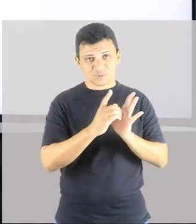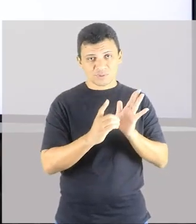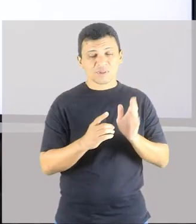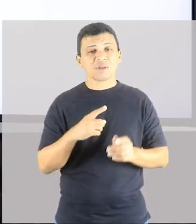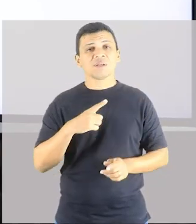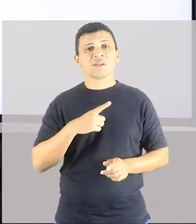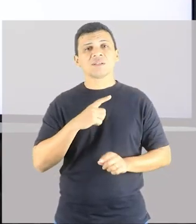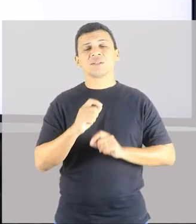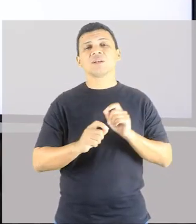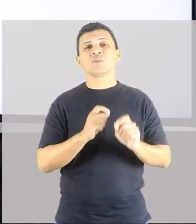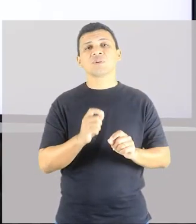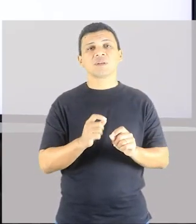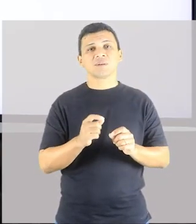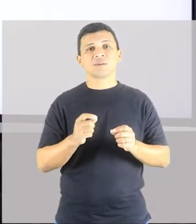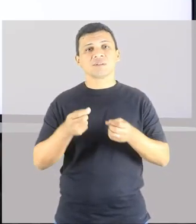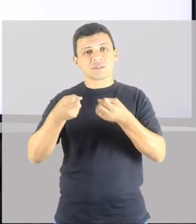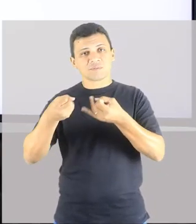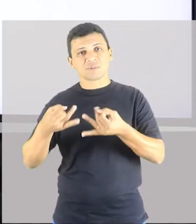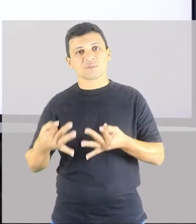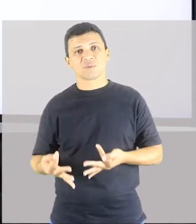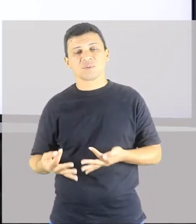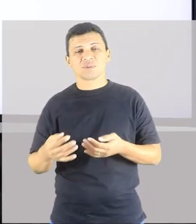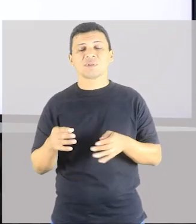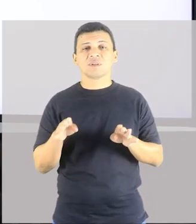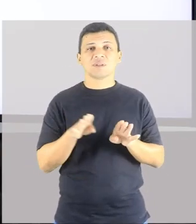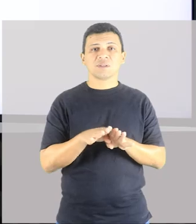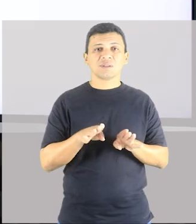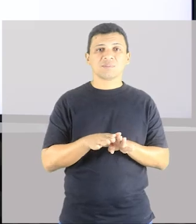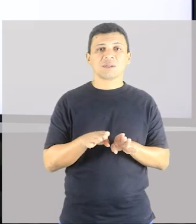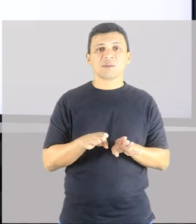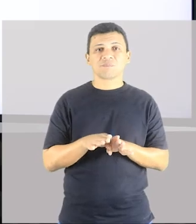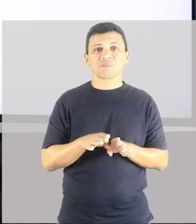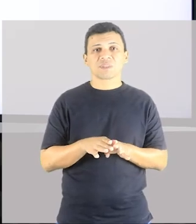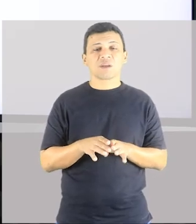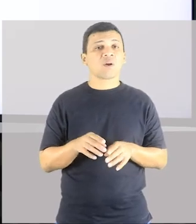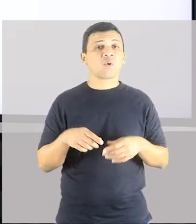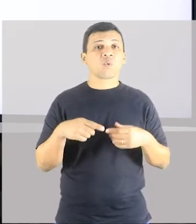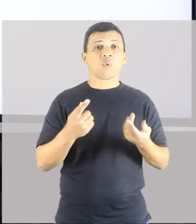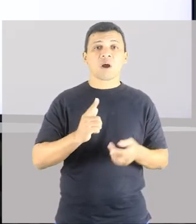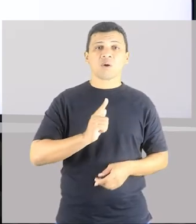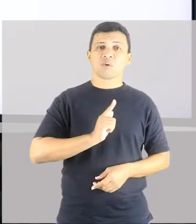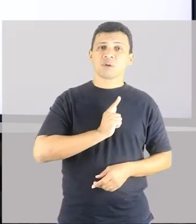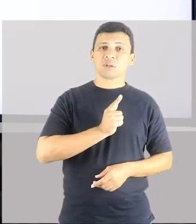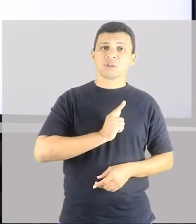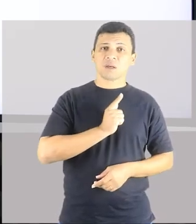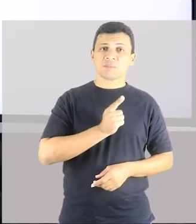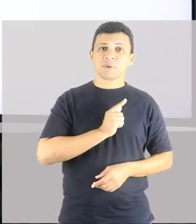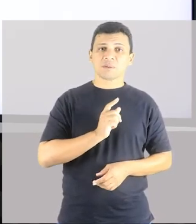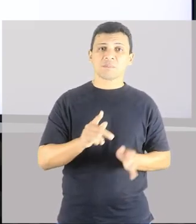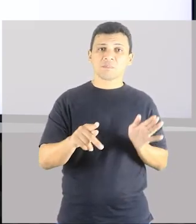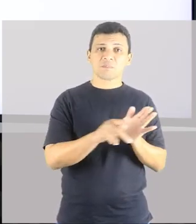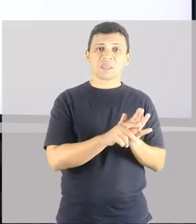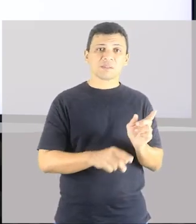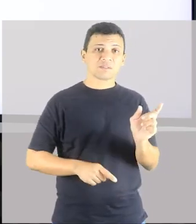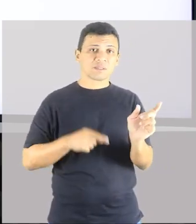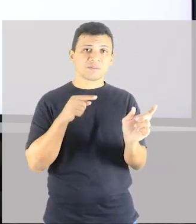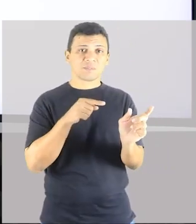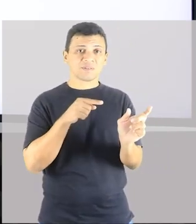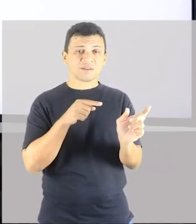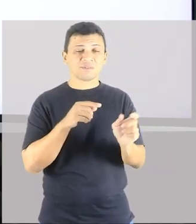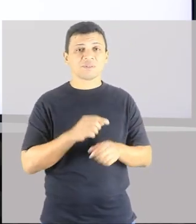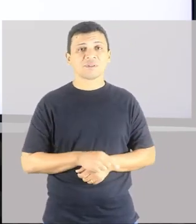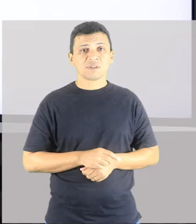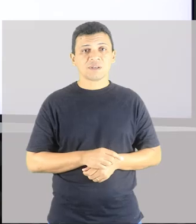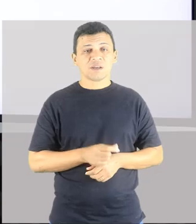vai oferecer definições, vai oferecer, por exemplo, qual classe gramatical aquela palavra pertence, então